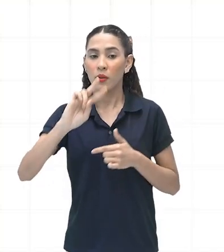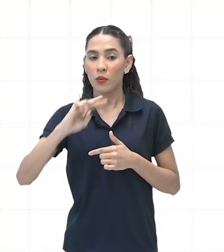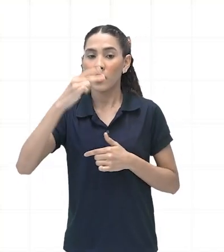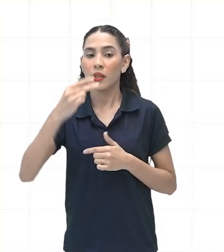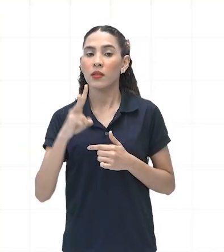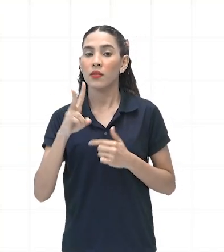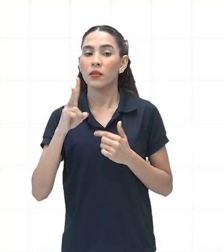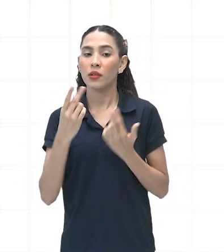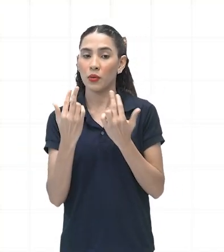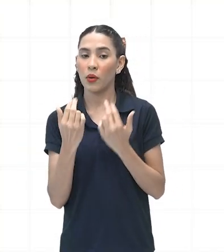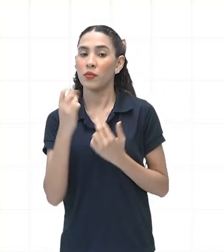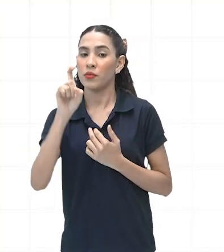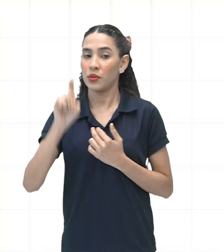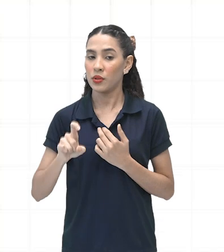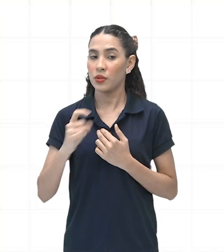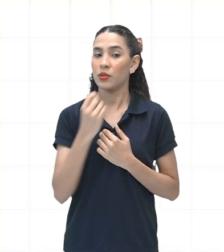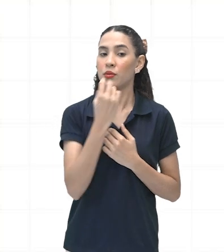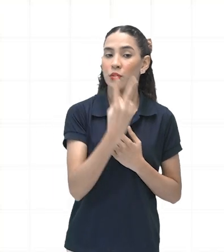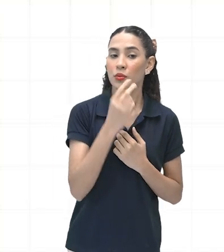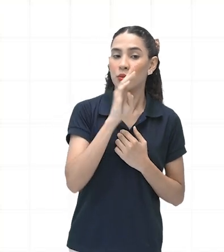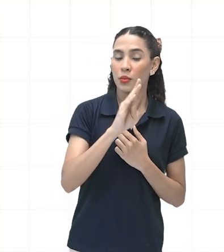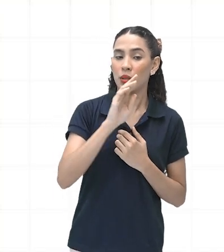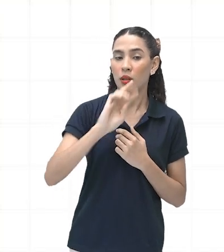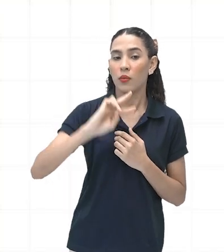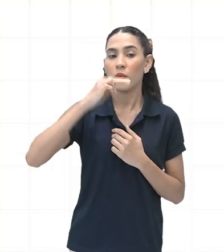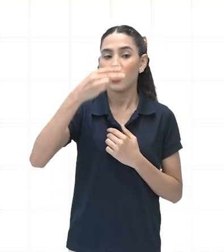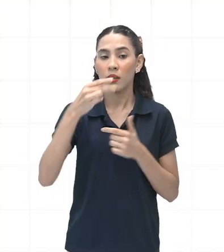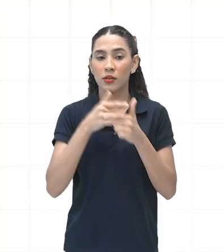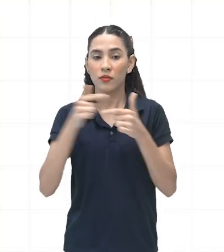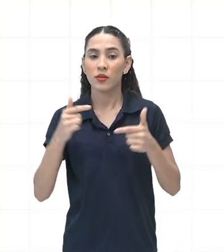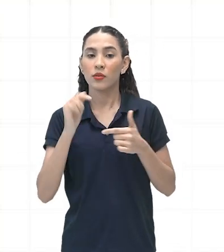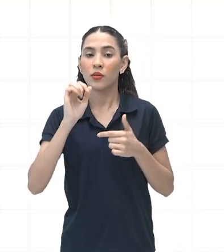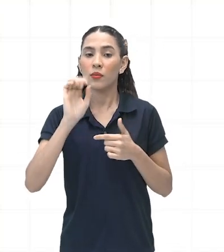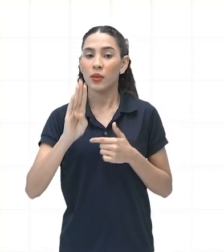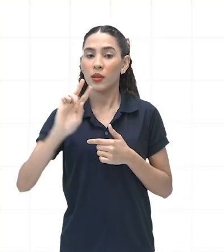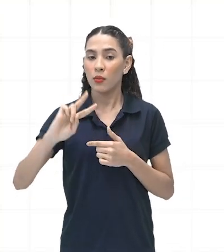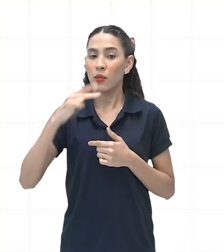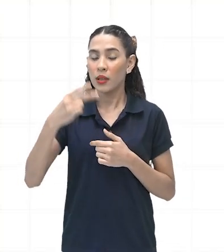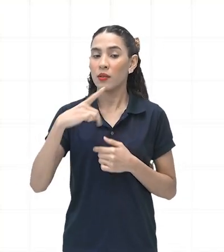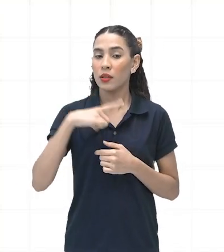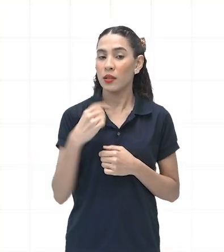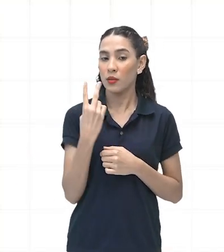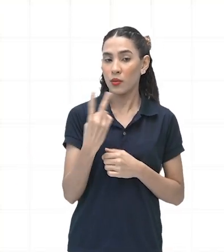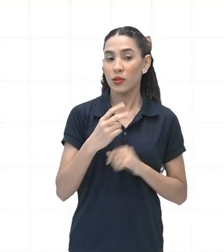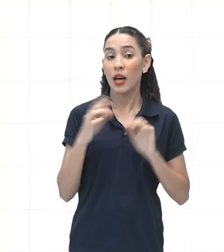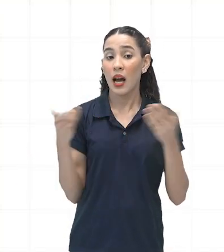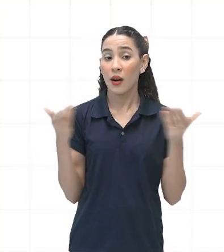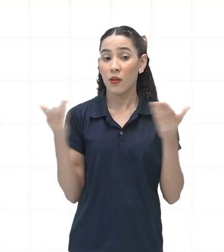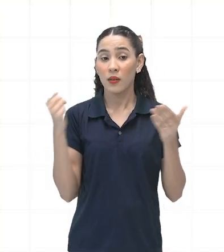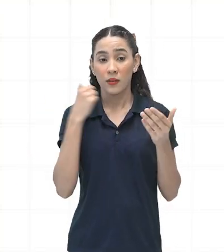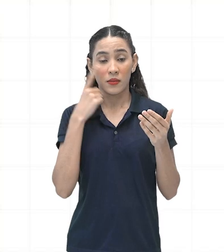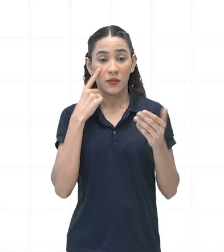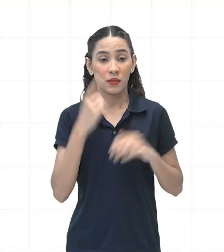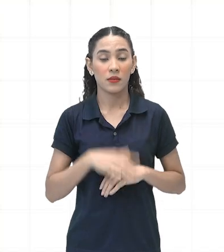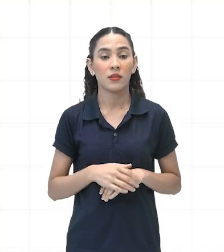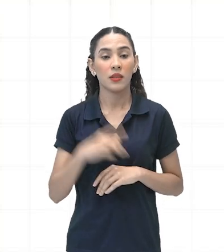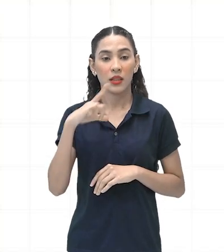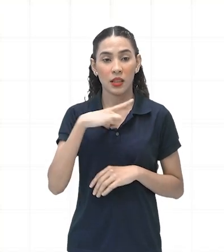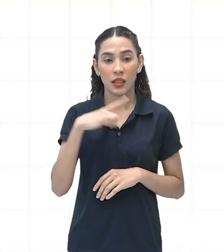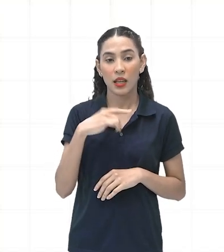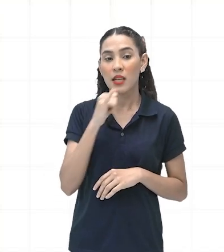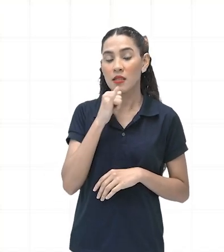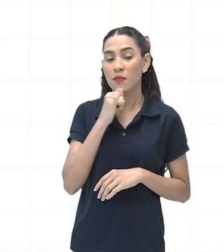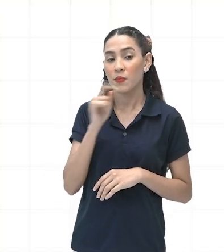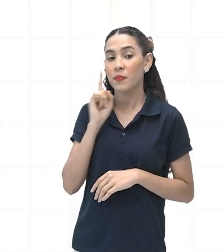x. 2b ao quadrado dividido por b ao quadrado, nós temos 2. E observe agora, ó, eu tenho esse